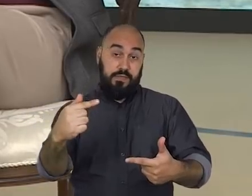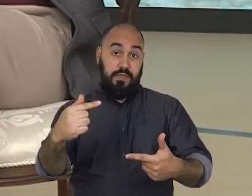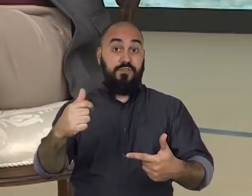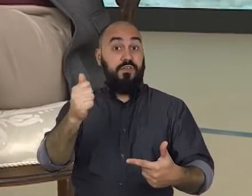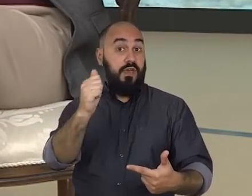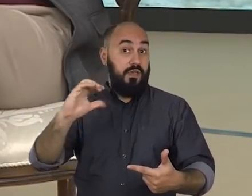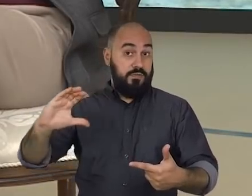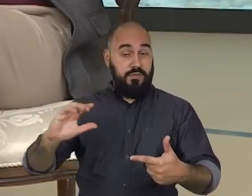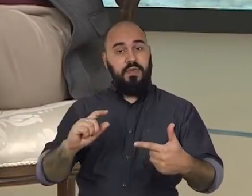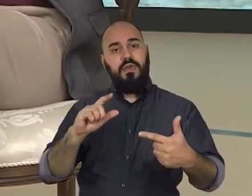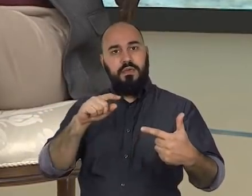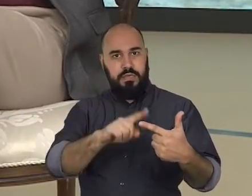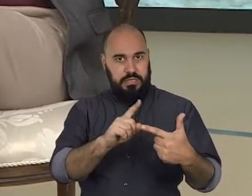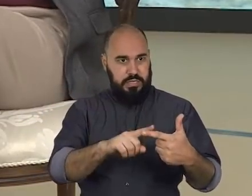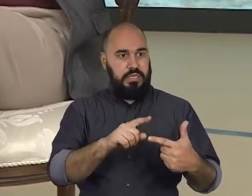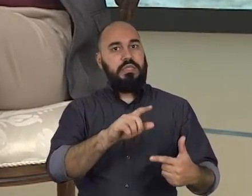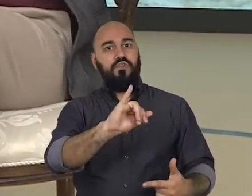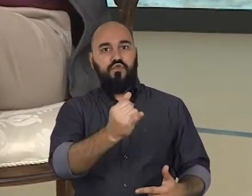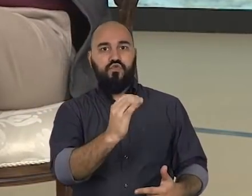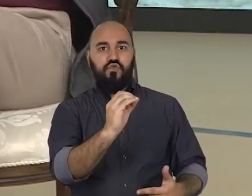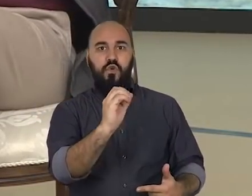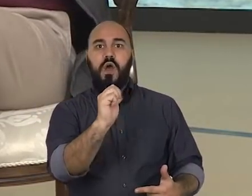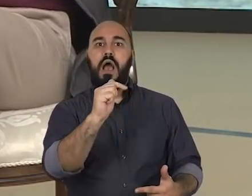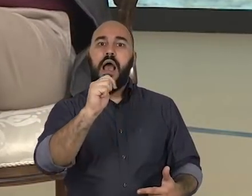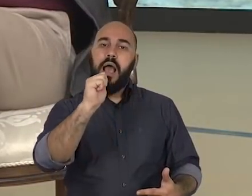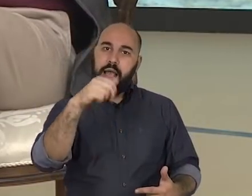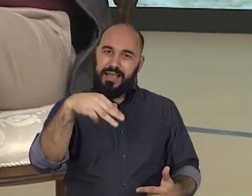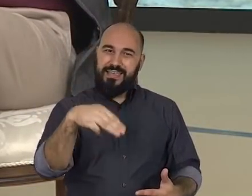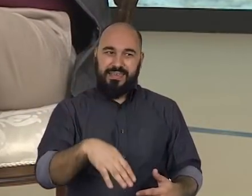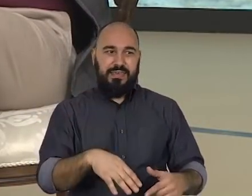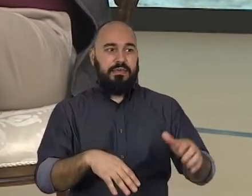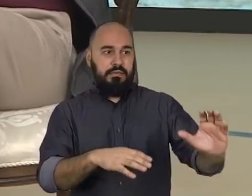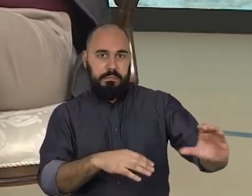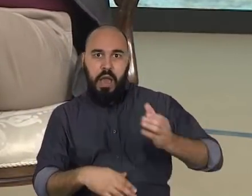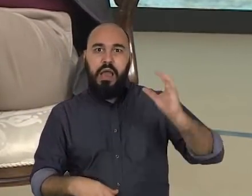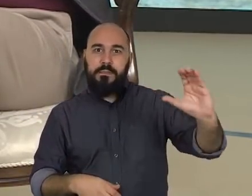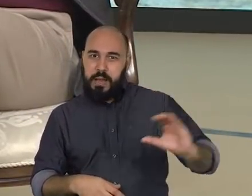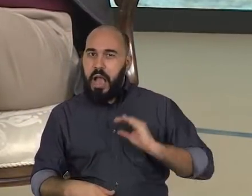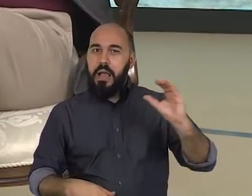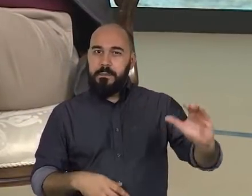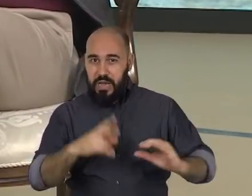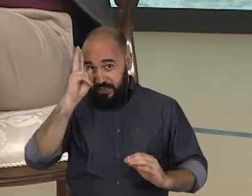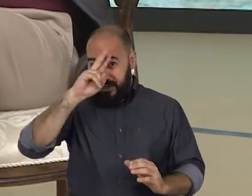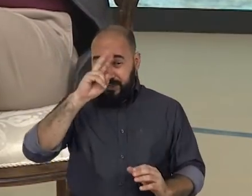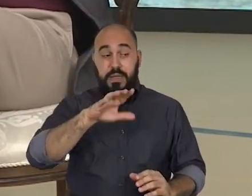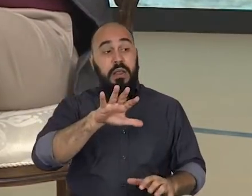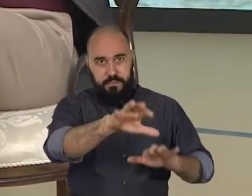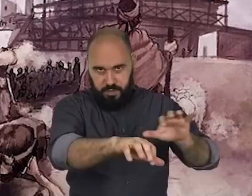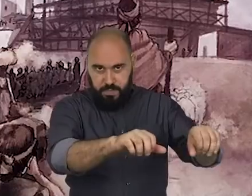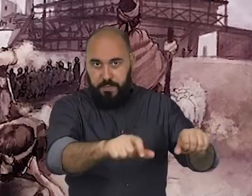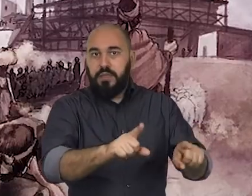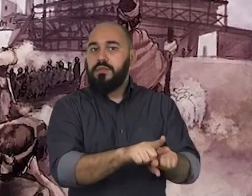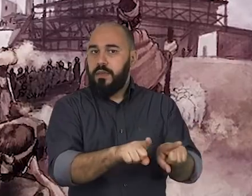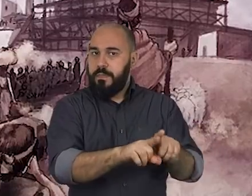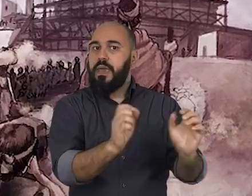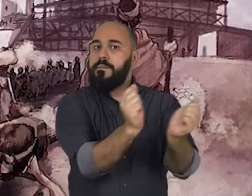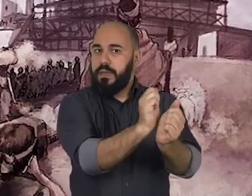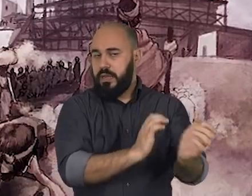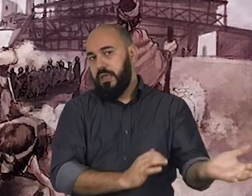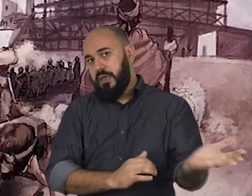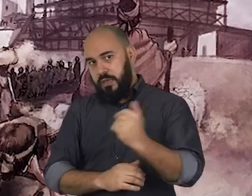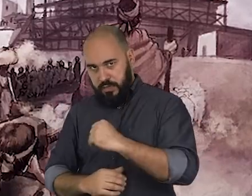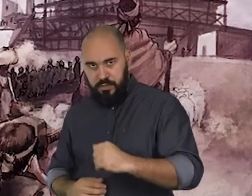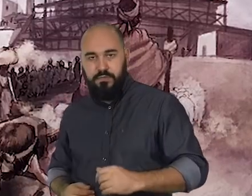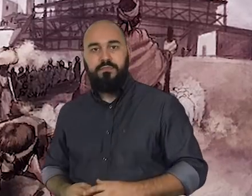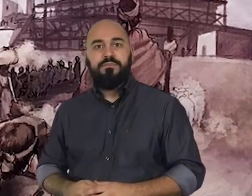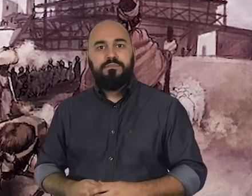real foram cidadãos proeminentes de Judá, levados cativos também para a Babilônia. Agora,